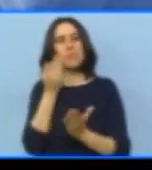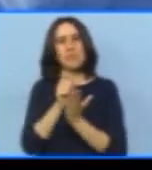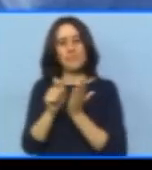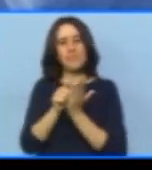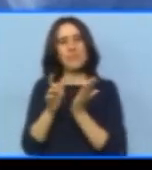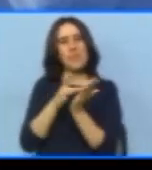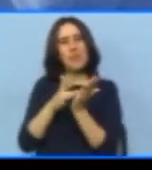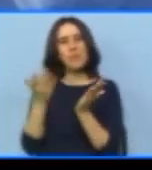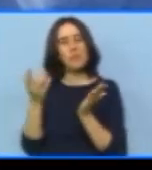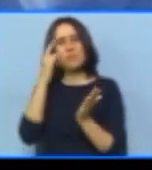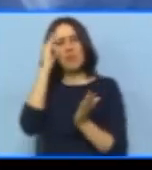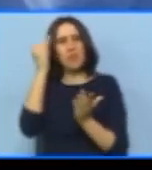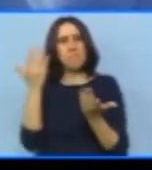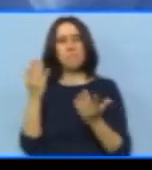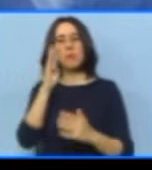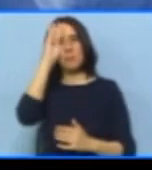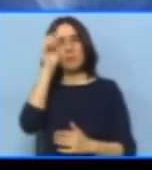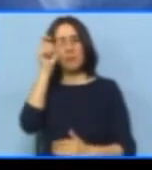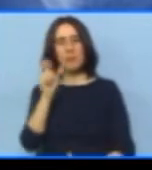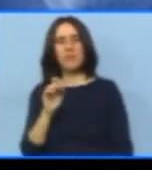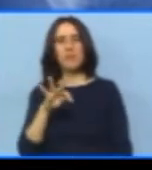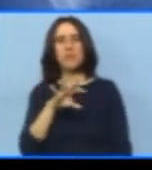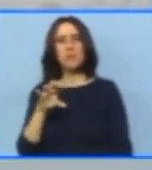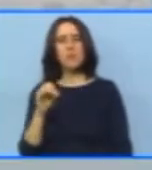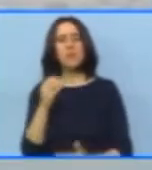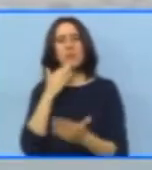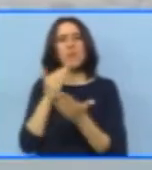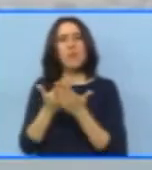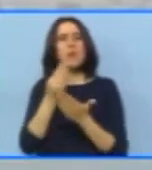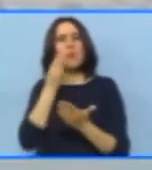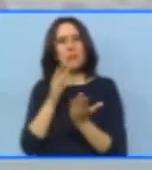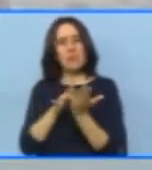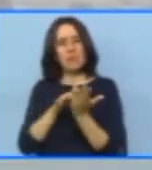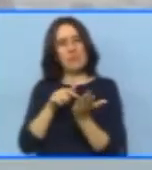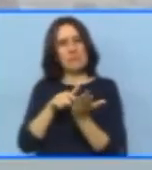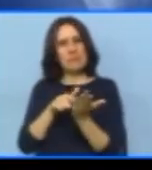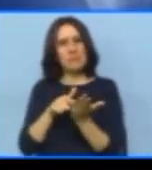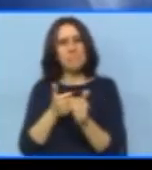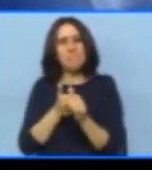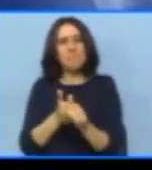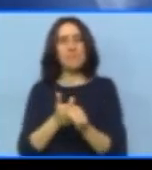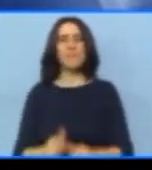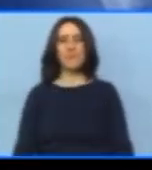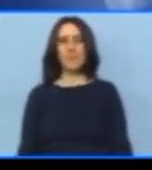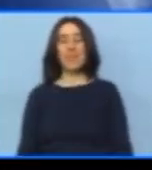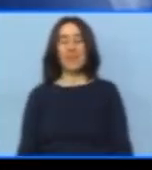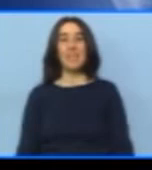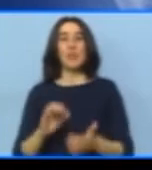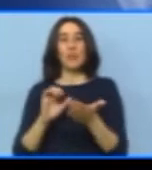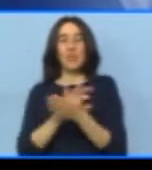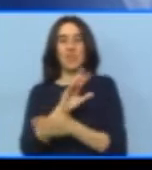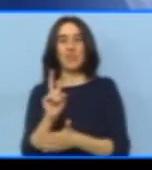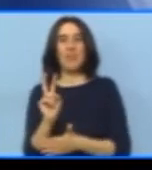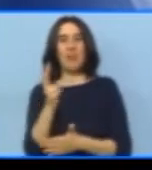sobre o Papa Francisco e o que é que preside à forma de conceber este livro que aqui está? Para dois jornalistas que se têm dedicado